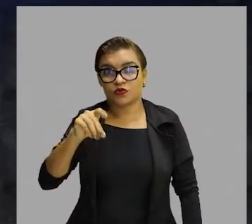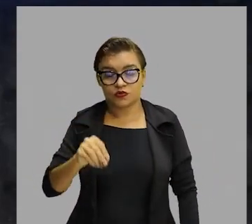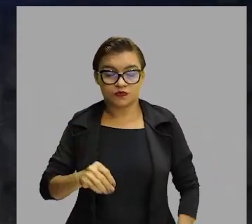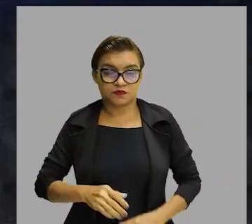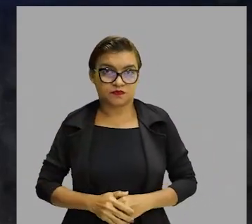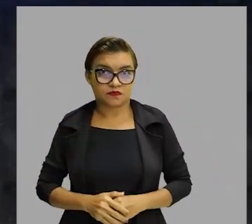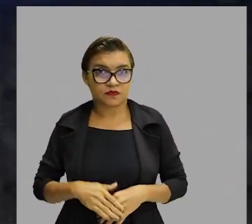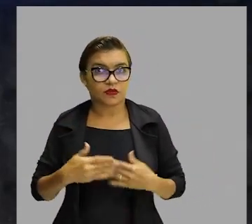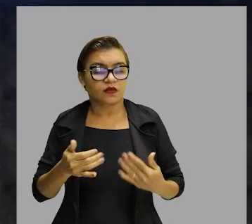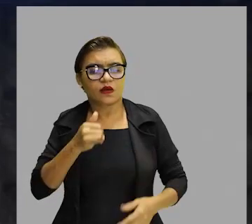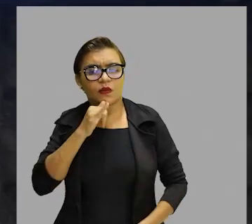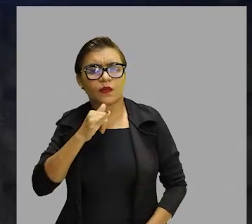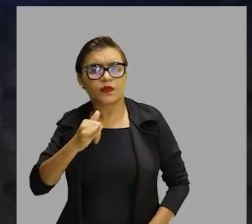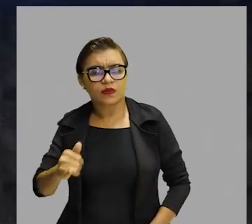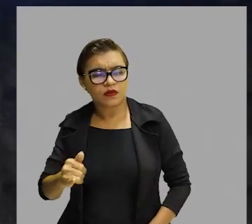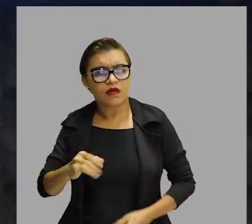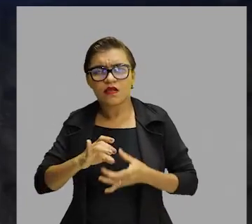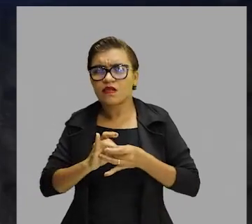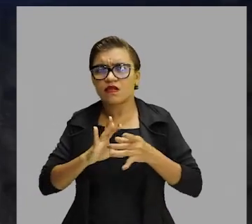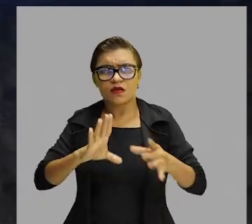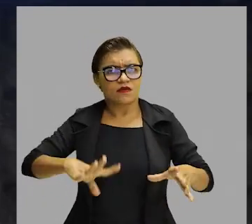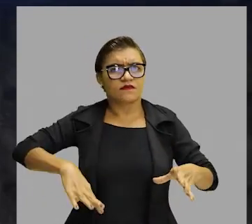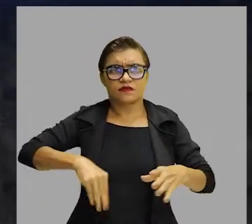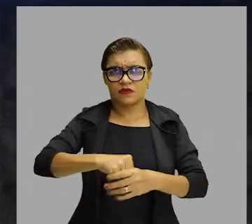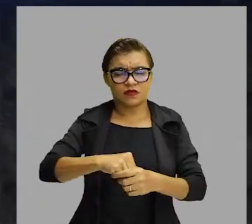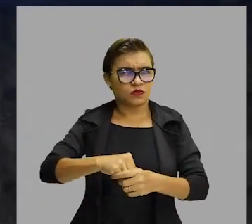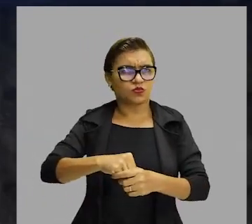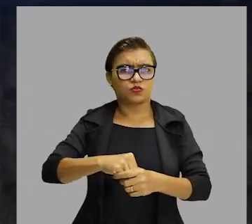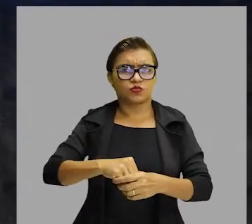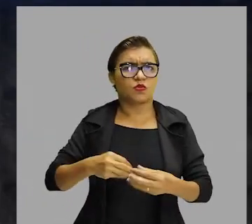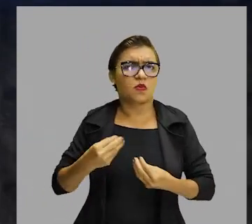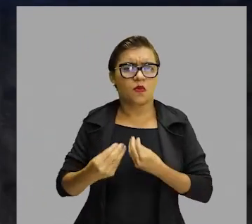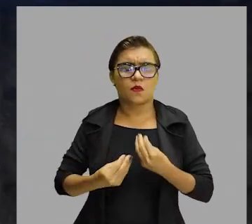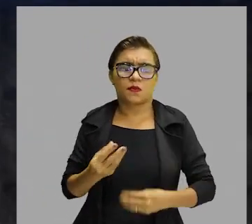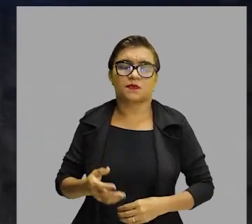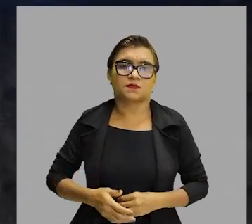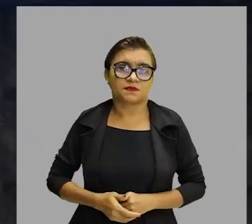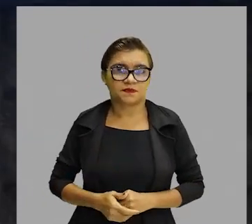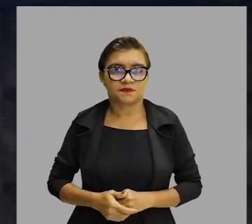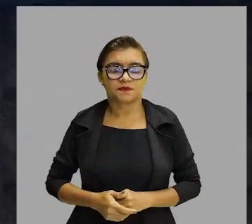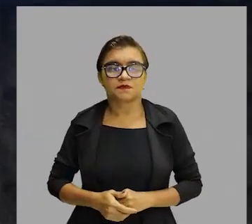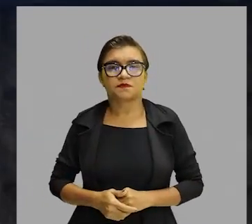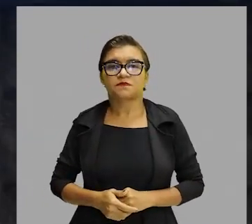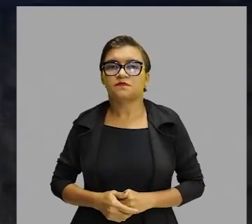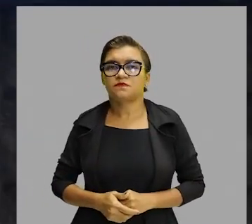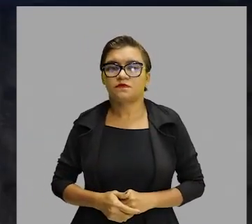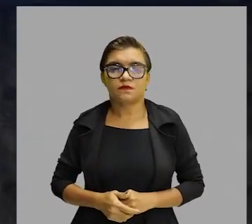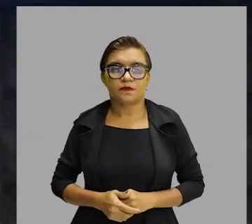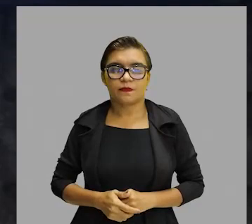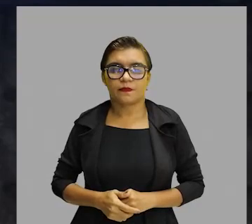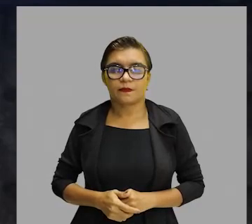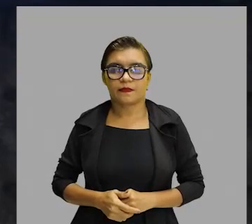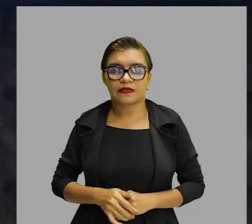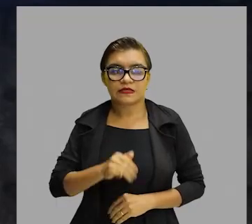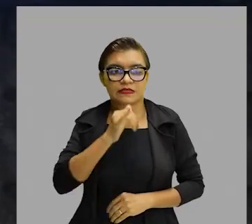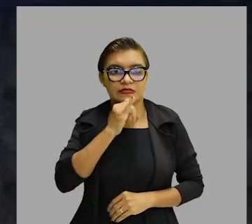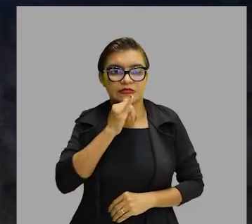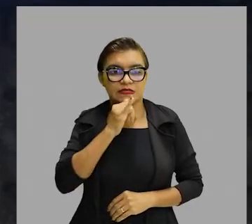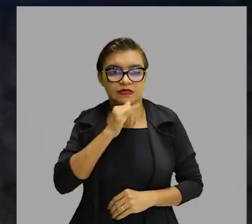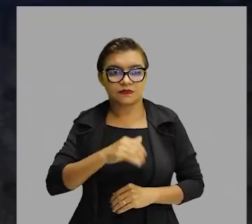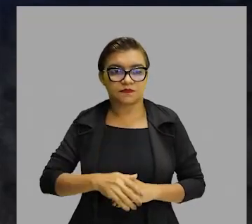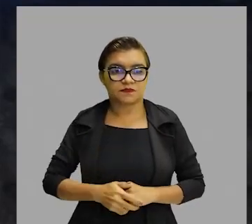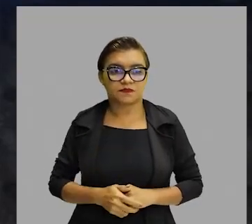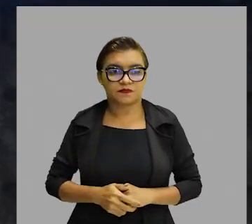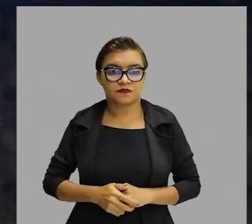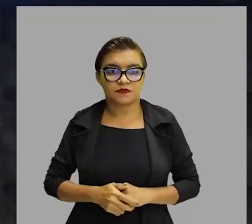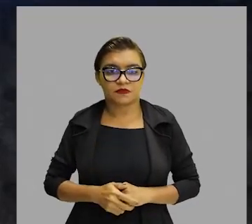ela vai trafegar livremente no sentido do, do anodo para o cátodo,